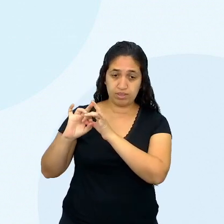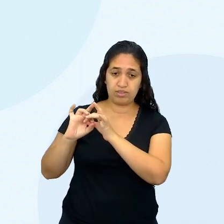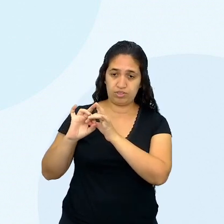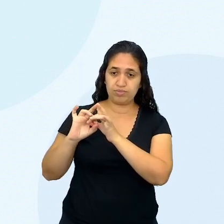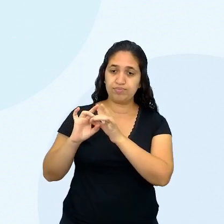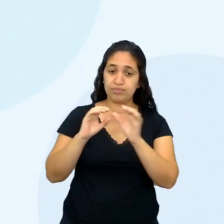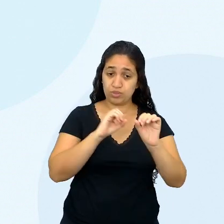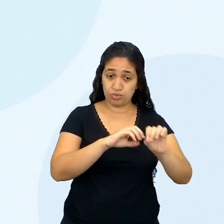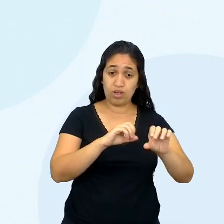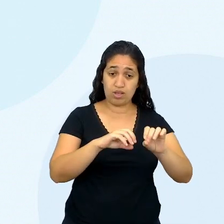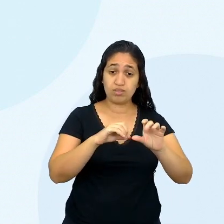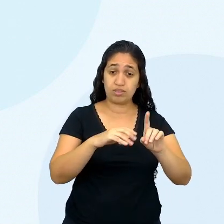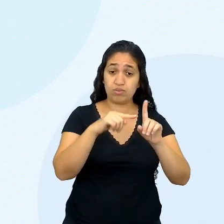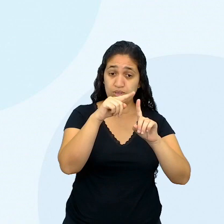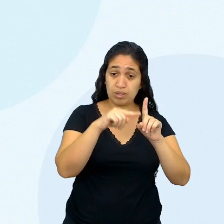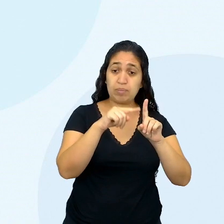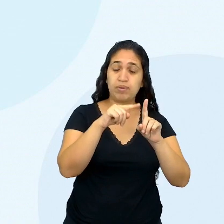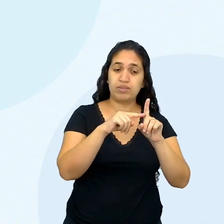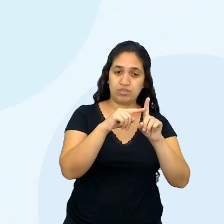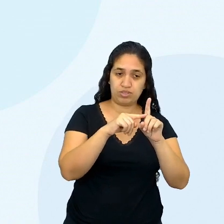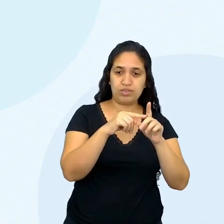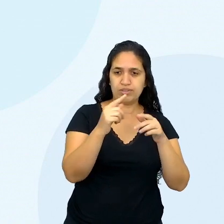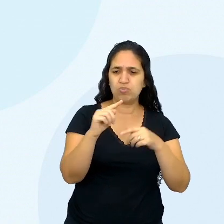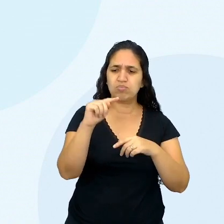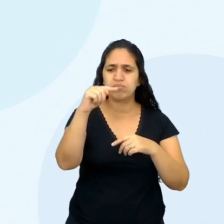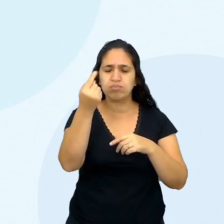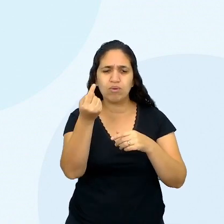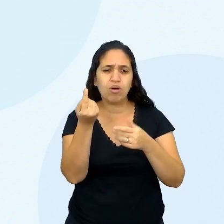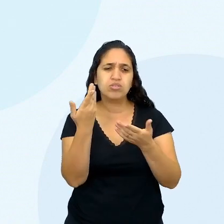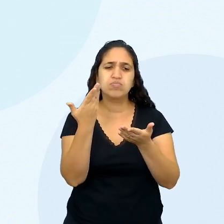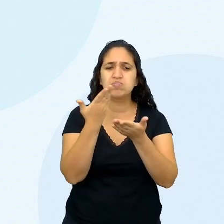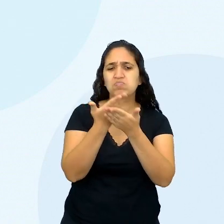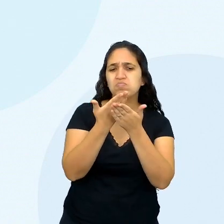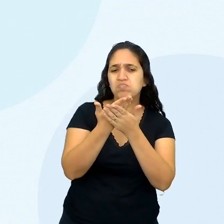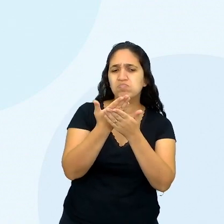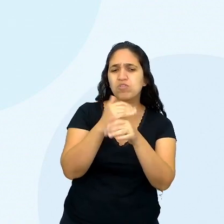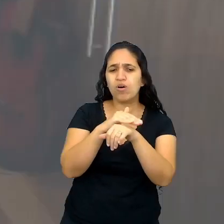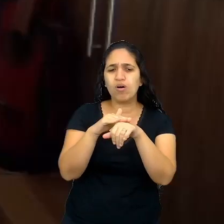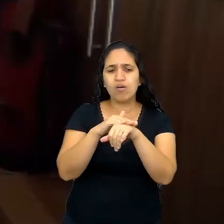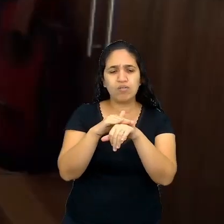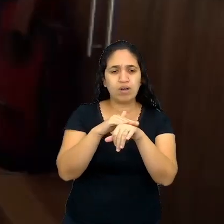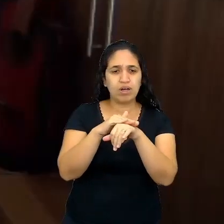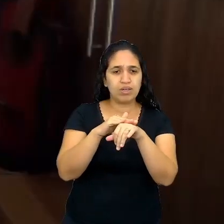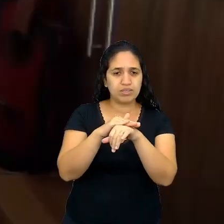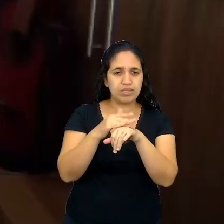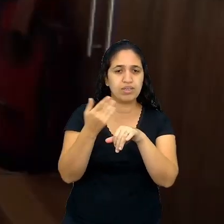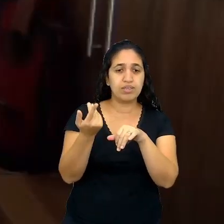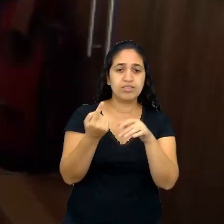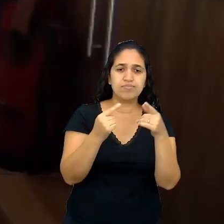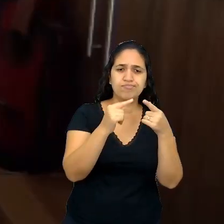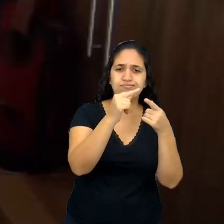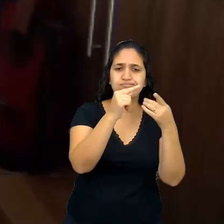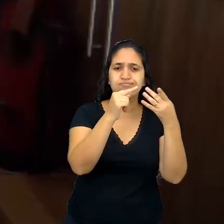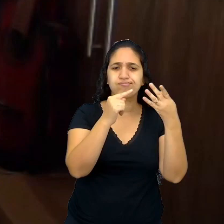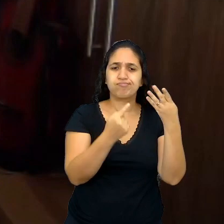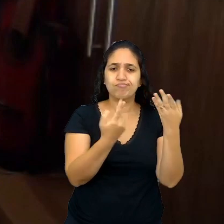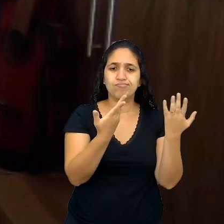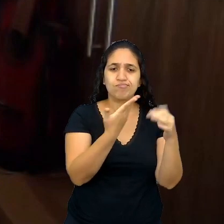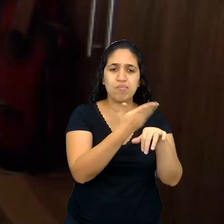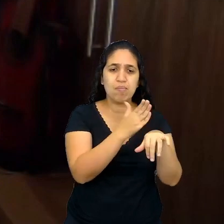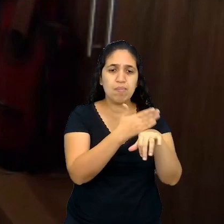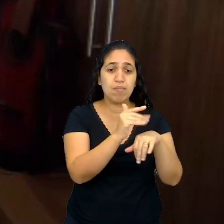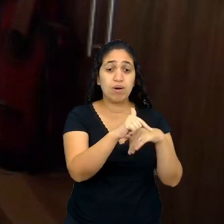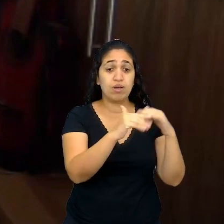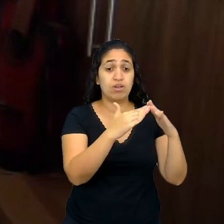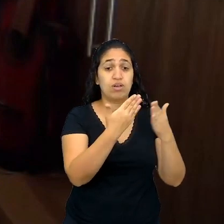ser uma próxima conversa que a gente vai ter, de falar um pouco mais sobre as possibilidades de práticas dentro